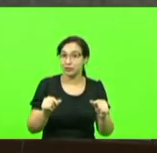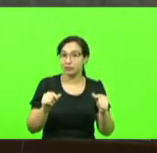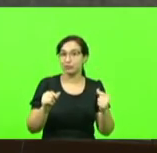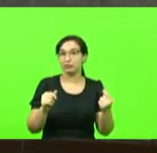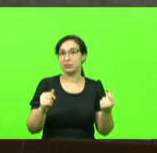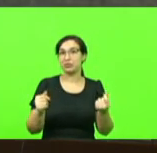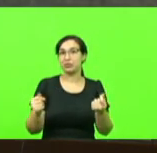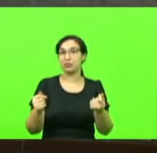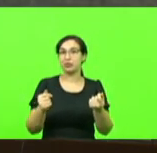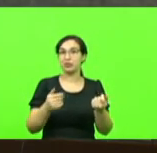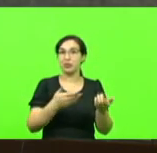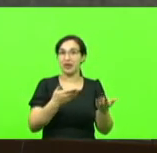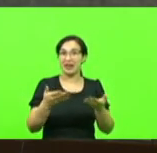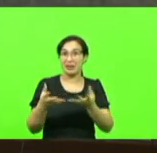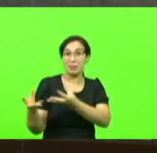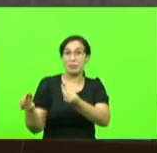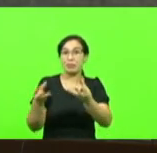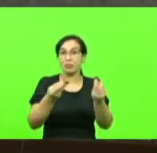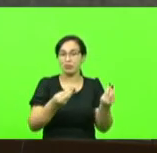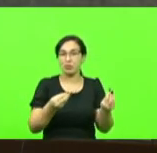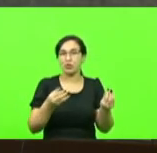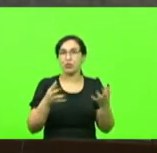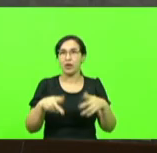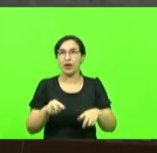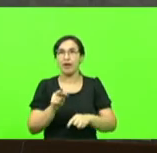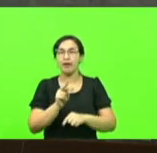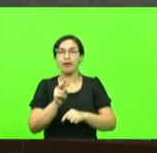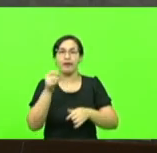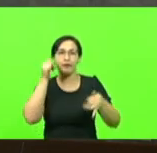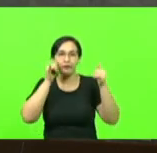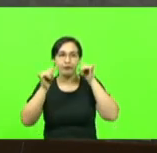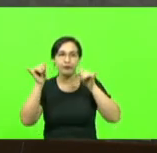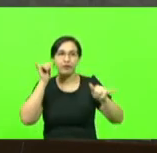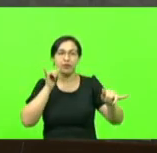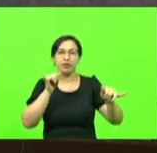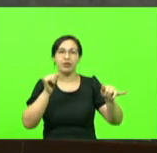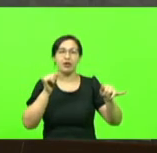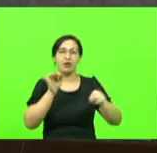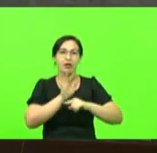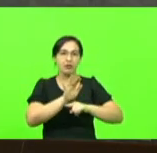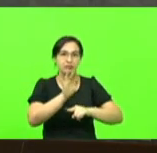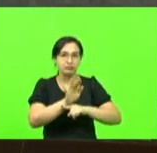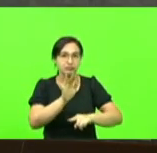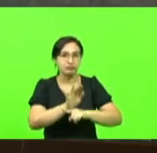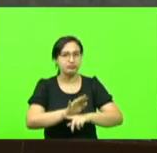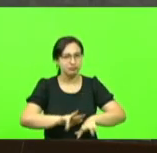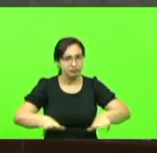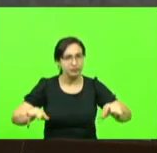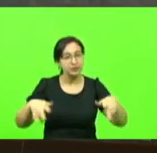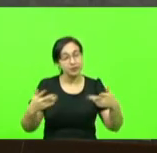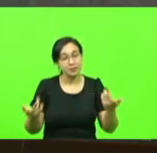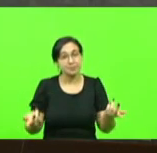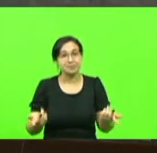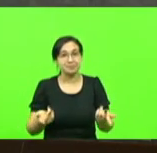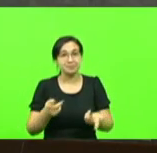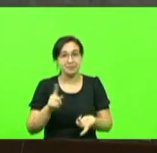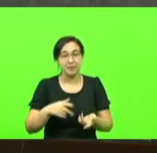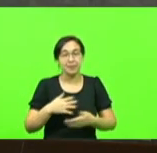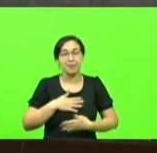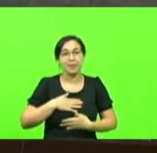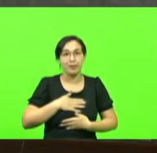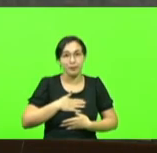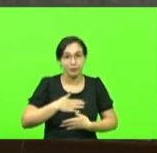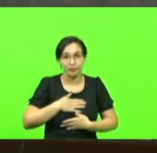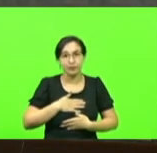a estimulação, é a prevenção, é a orientação. Então, era isso que a gente gostaria, né,